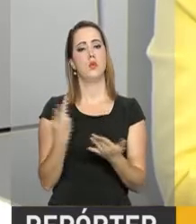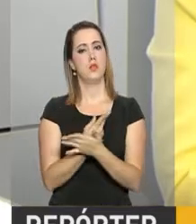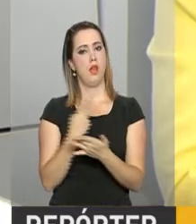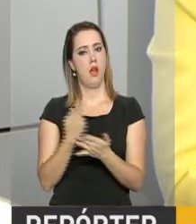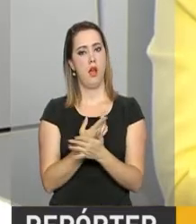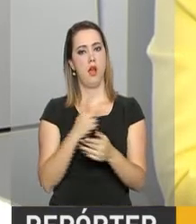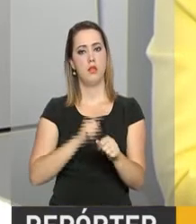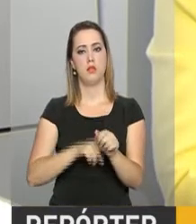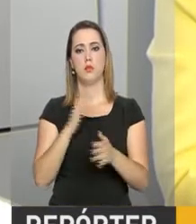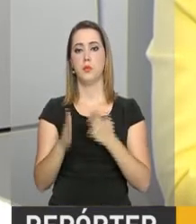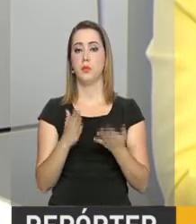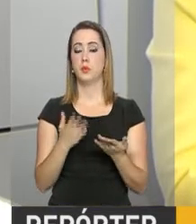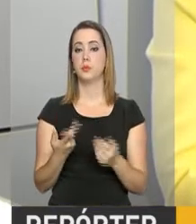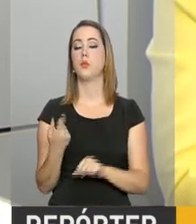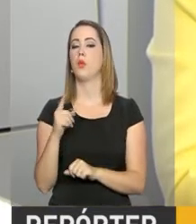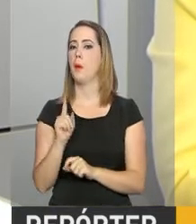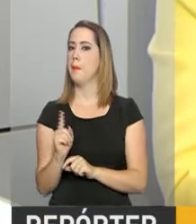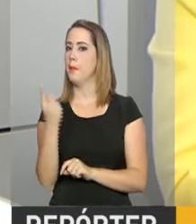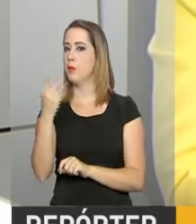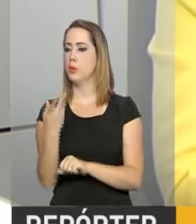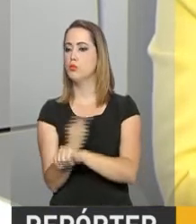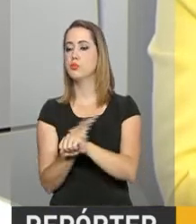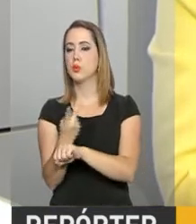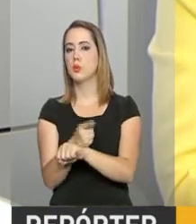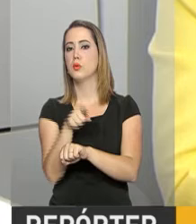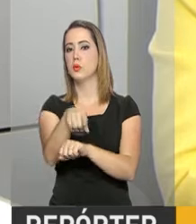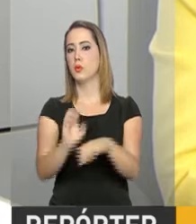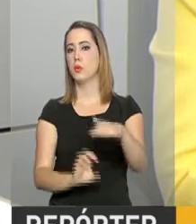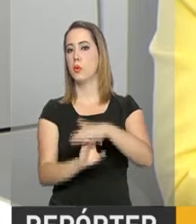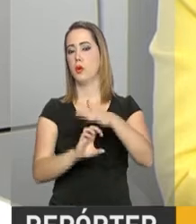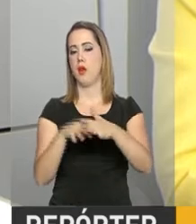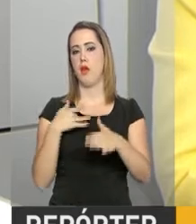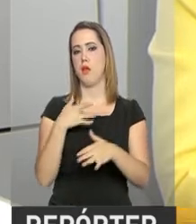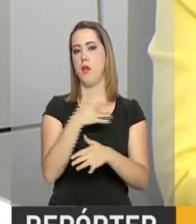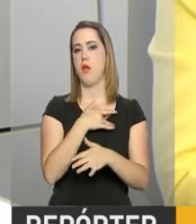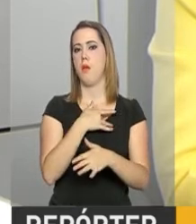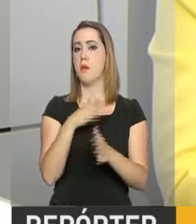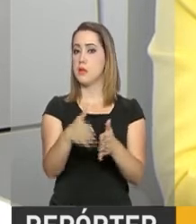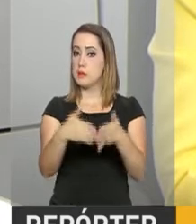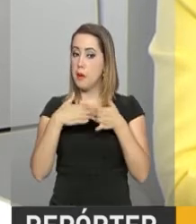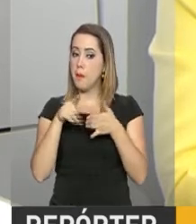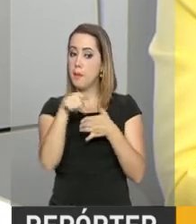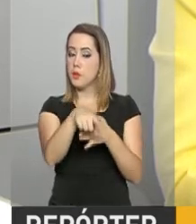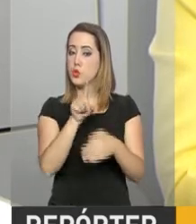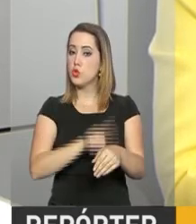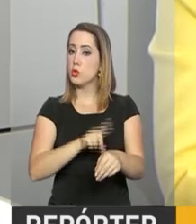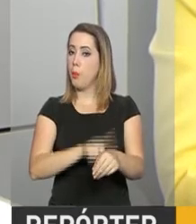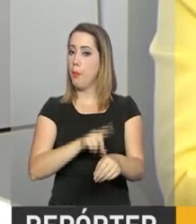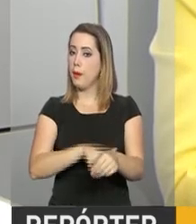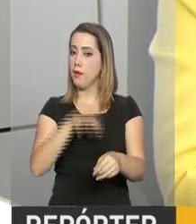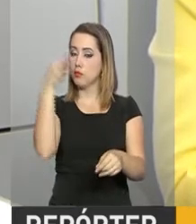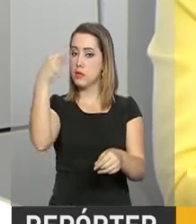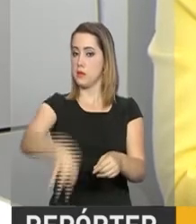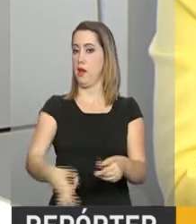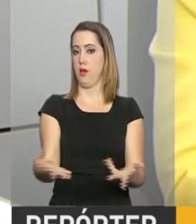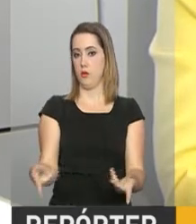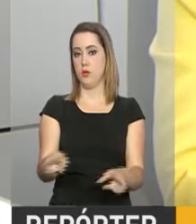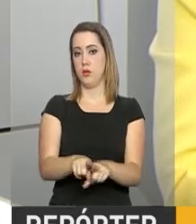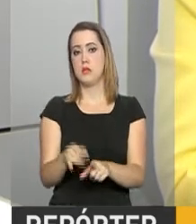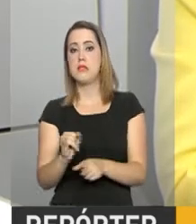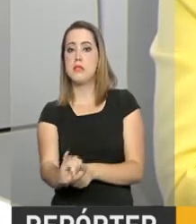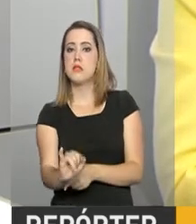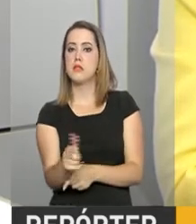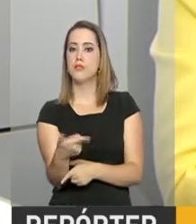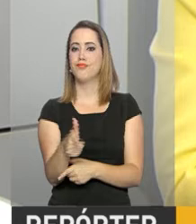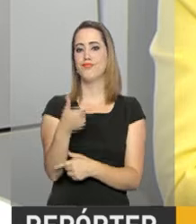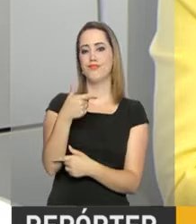deve procurar a sua operadora, solicitar o agendamento naquele prazo e, se não tiver sucesso,